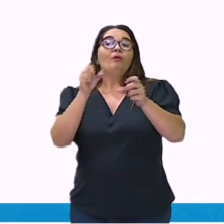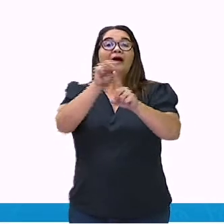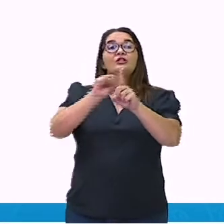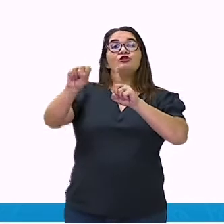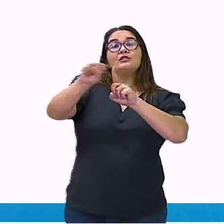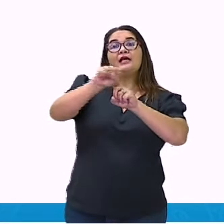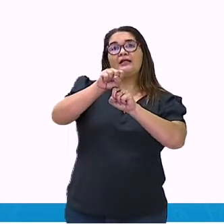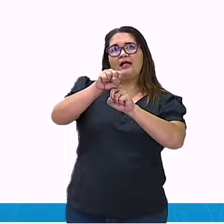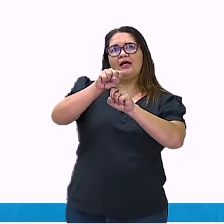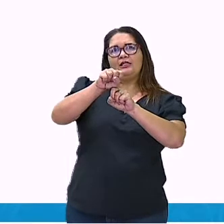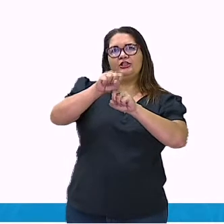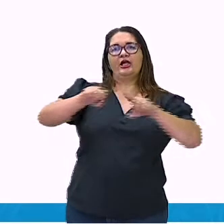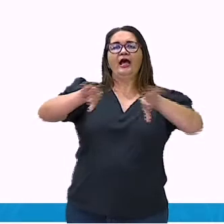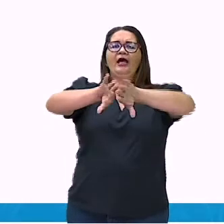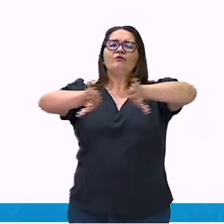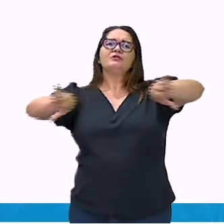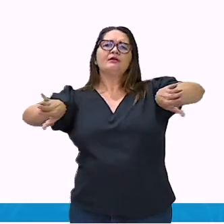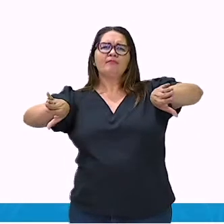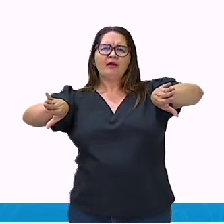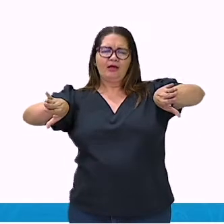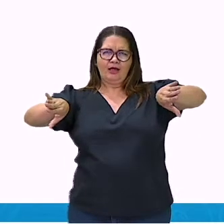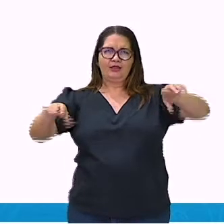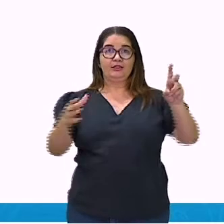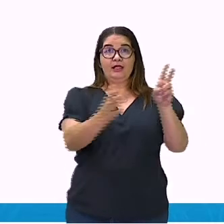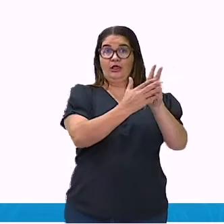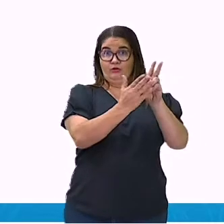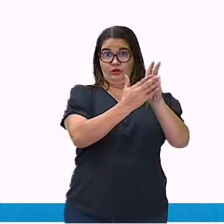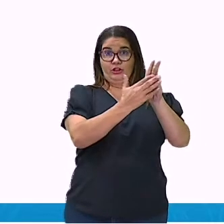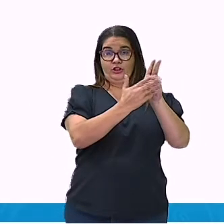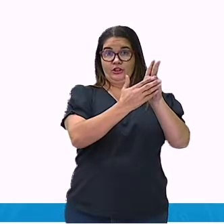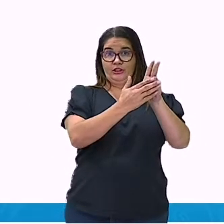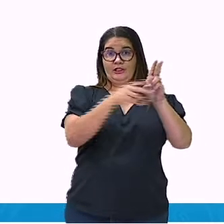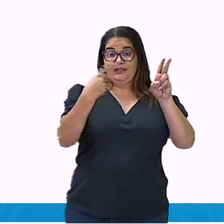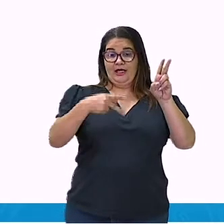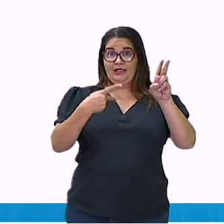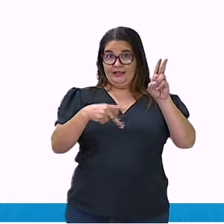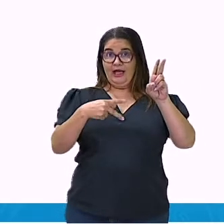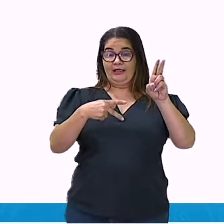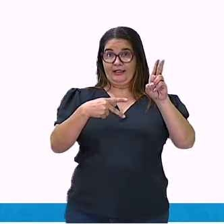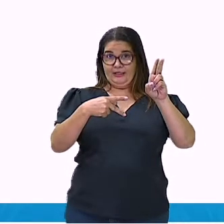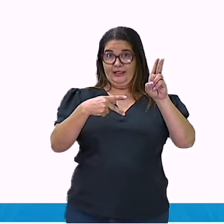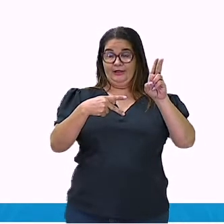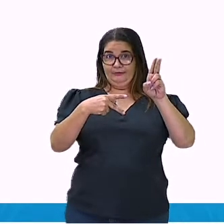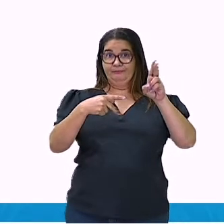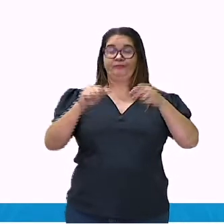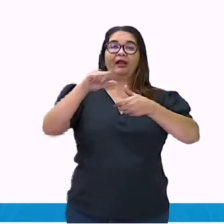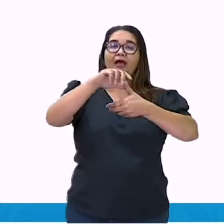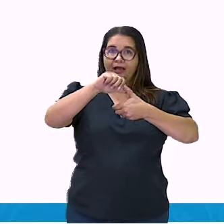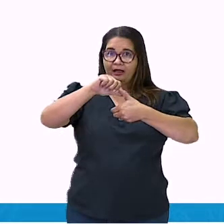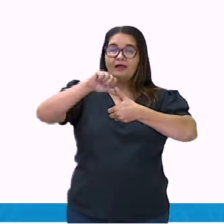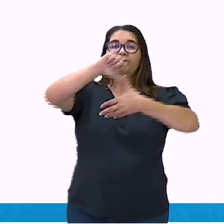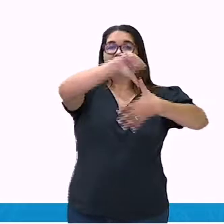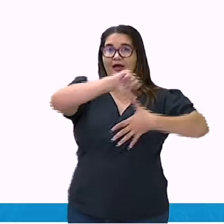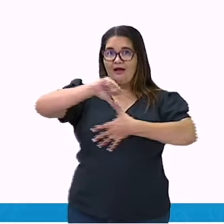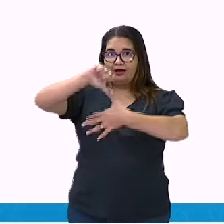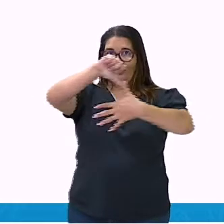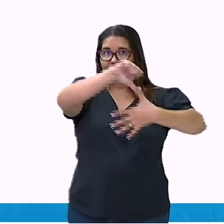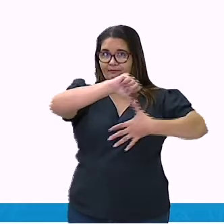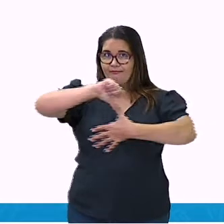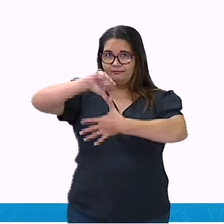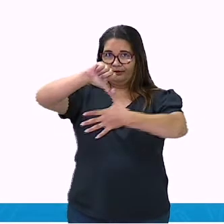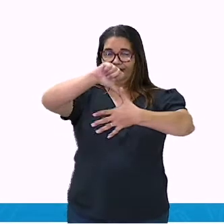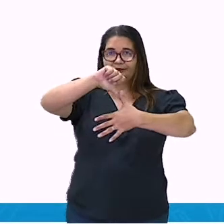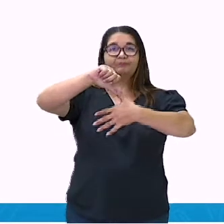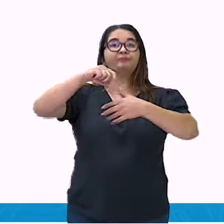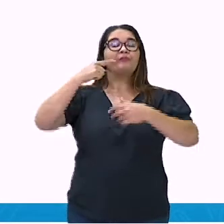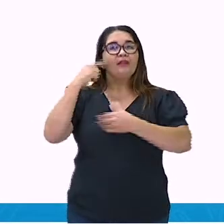indígenas aqui na América. Tanto a América Portuguesa, que corresponde hoje ao